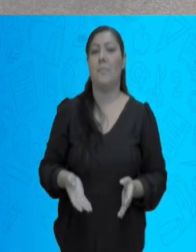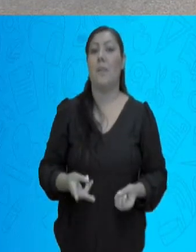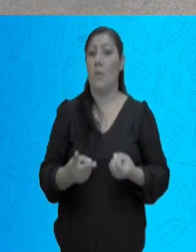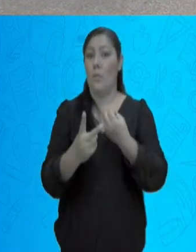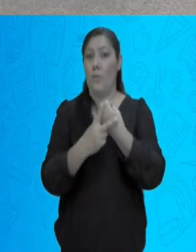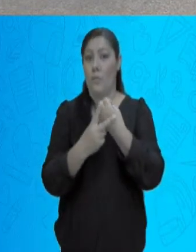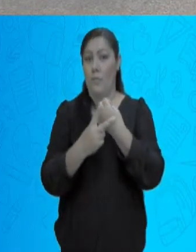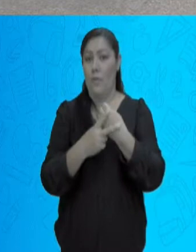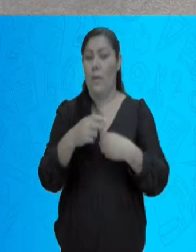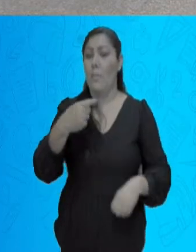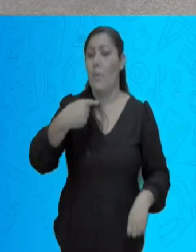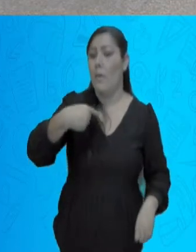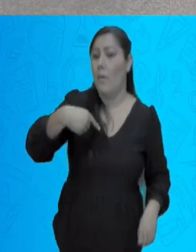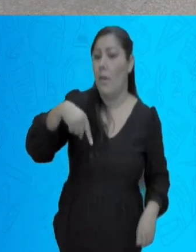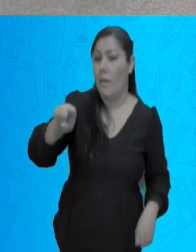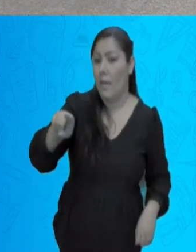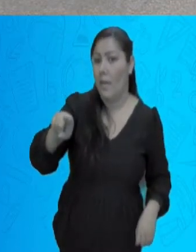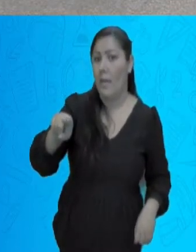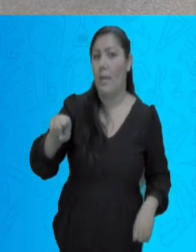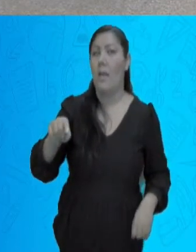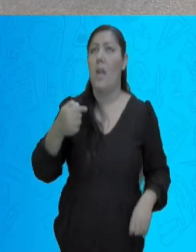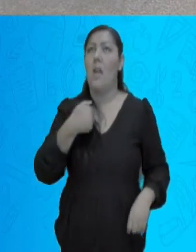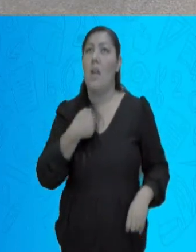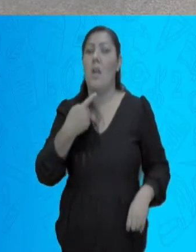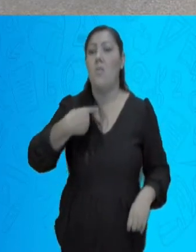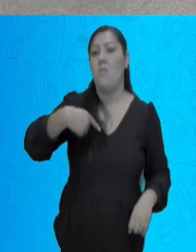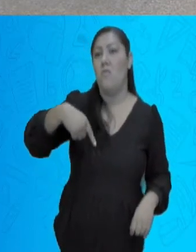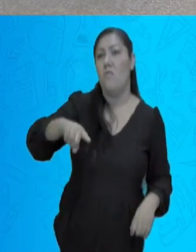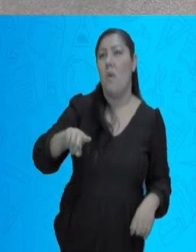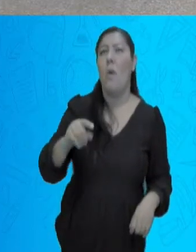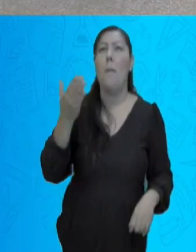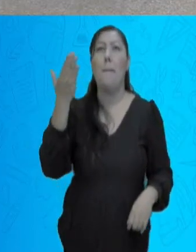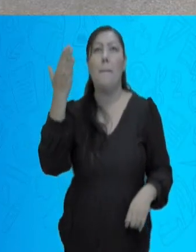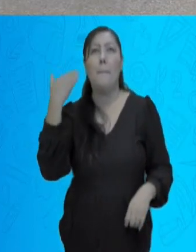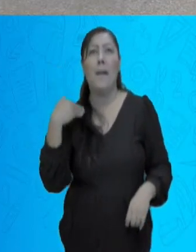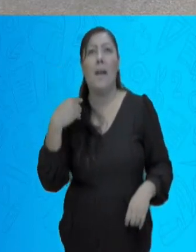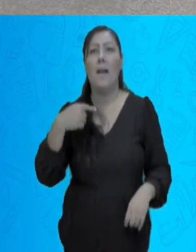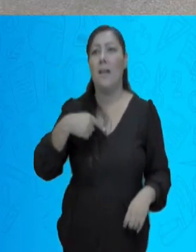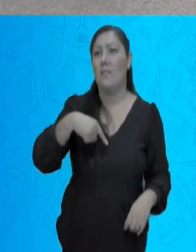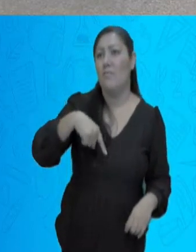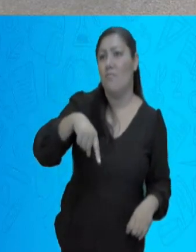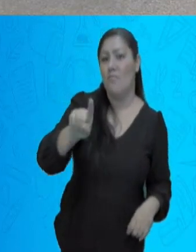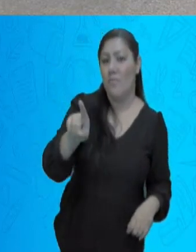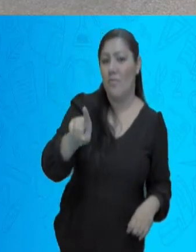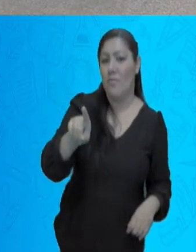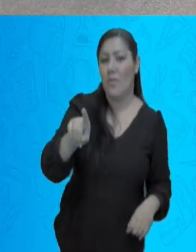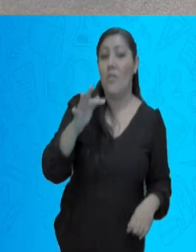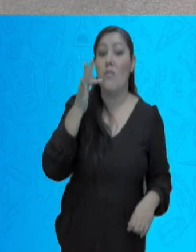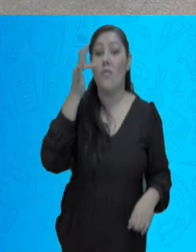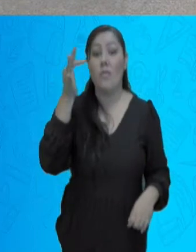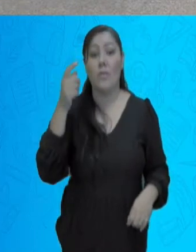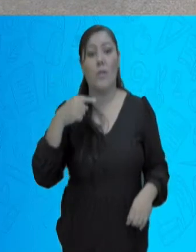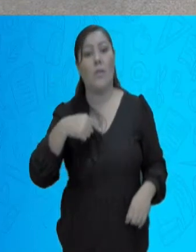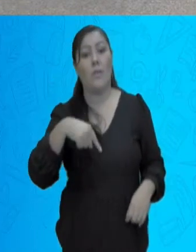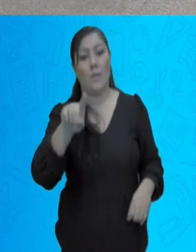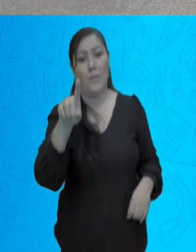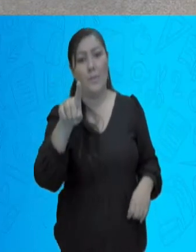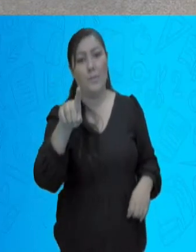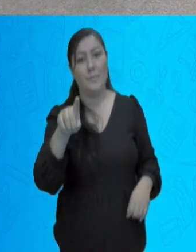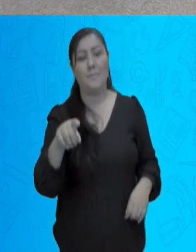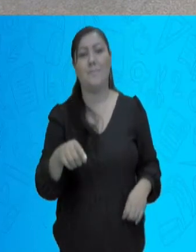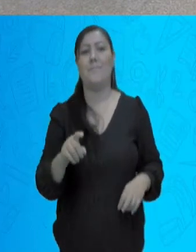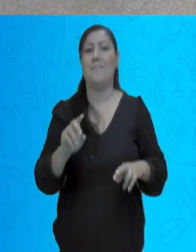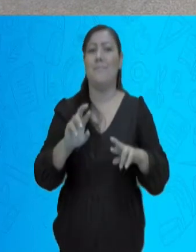mudança brusca. Olha só, vou, fui, irei. Perceberam? Grandes mudanças.